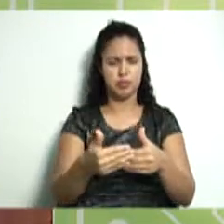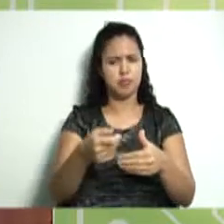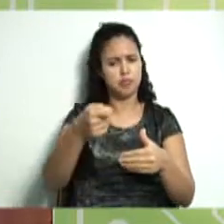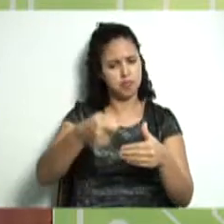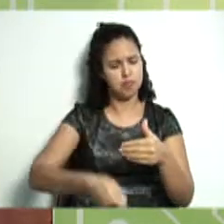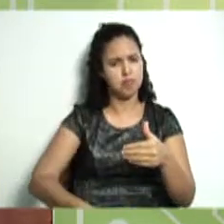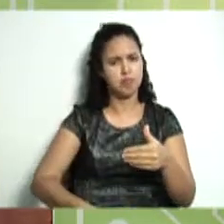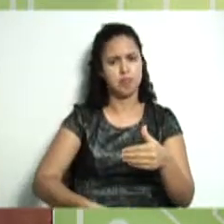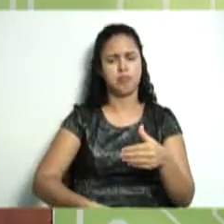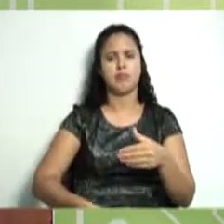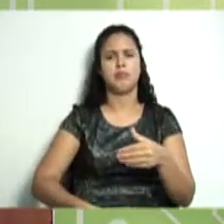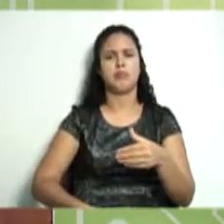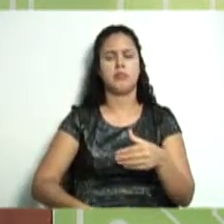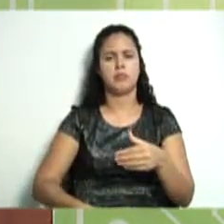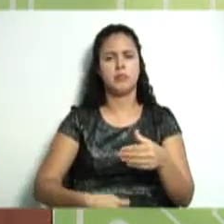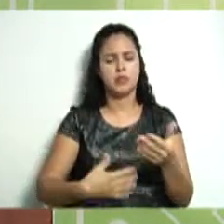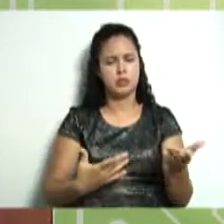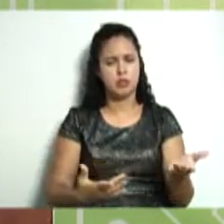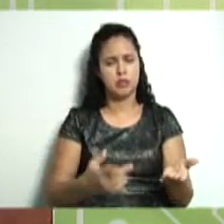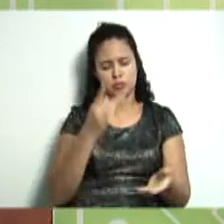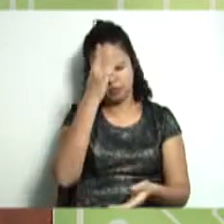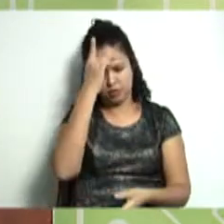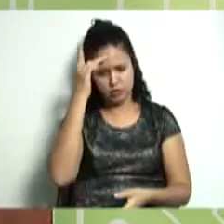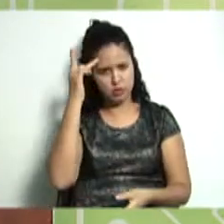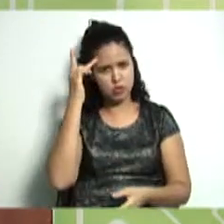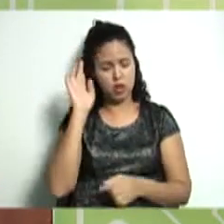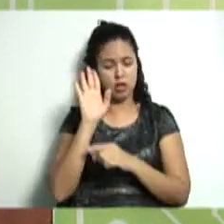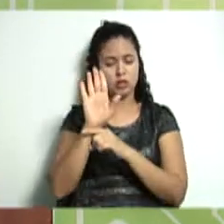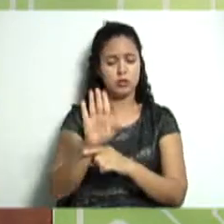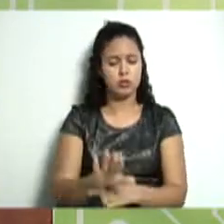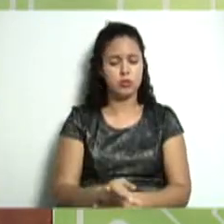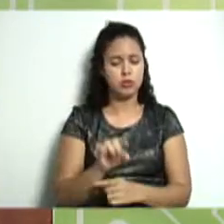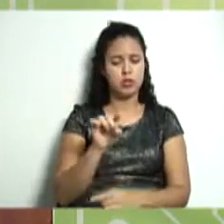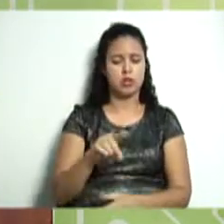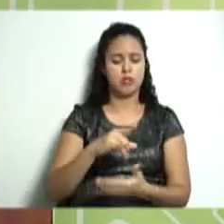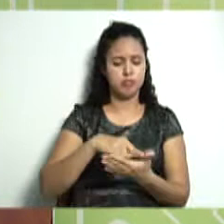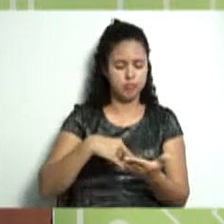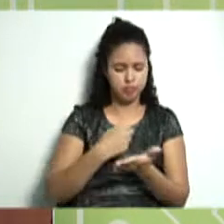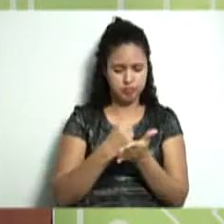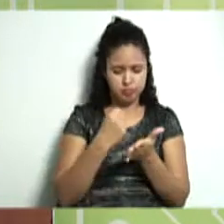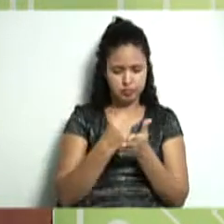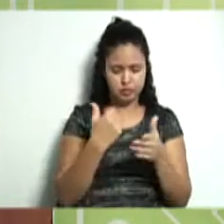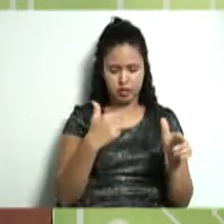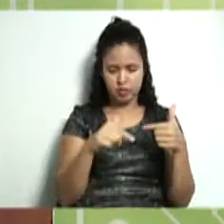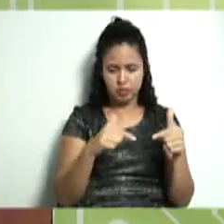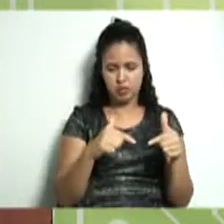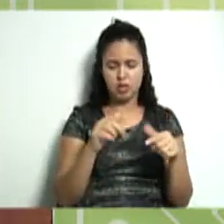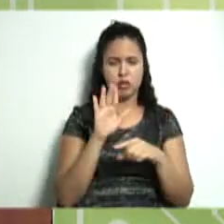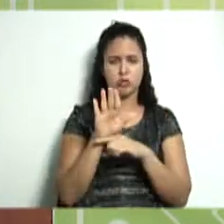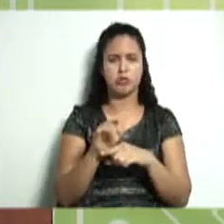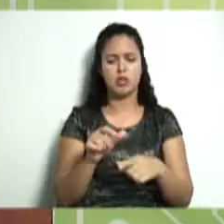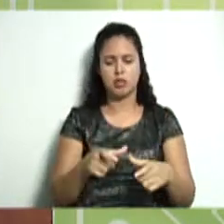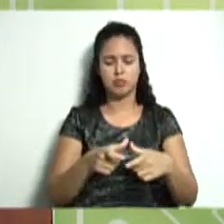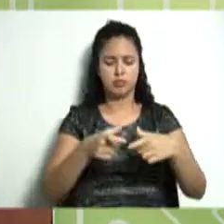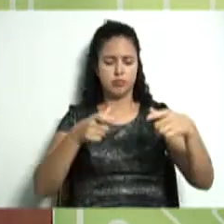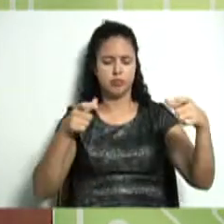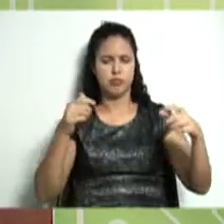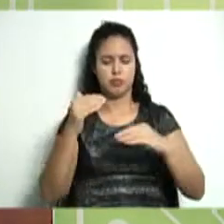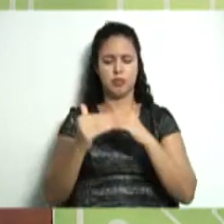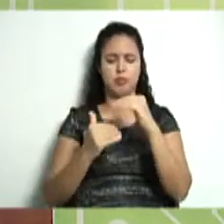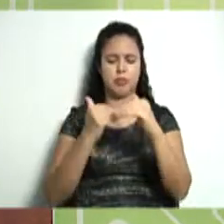concreto, né? Quando você emprega uma pessoa, você dá oportunidade para ela crescer também